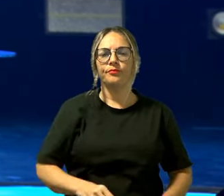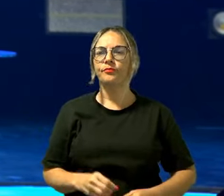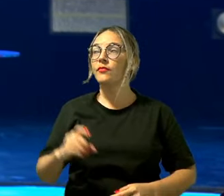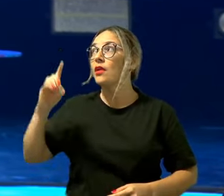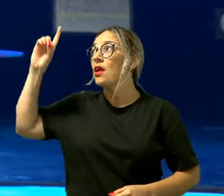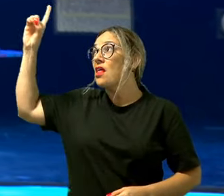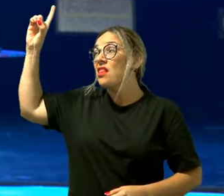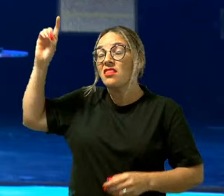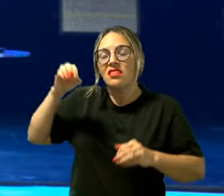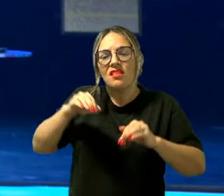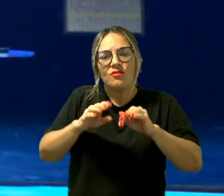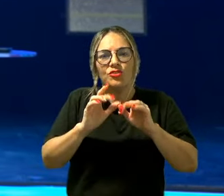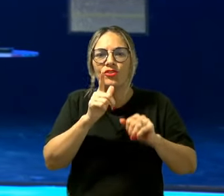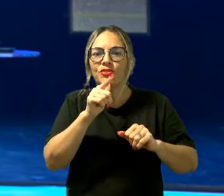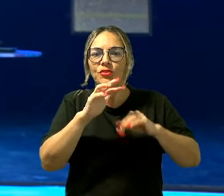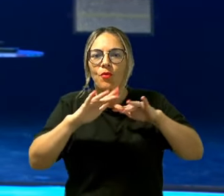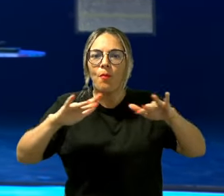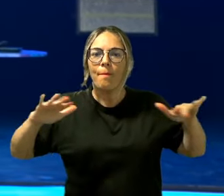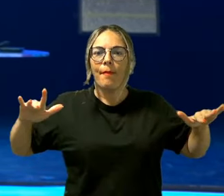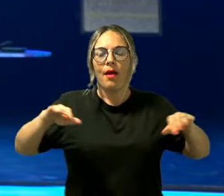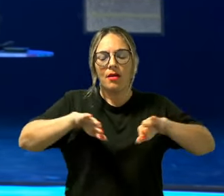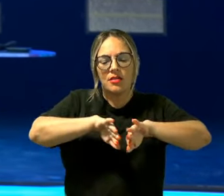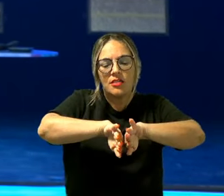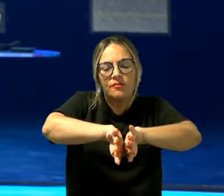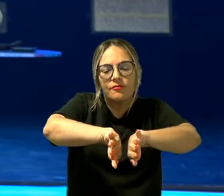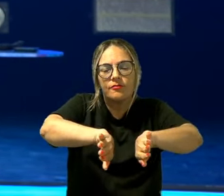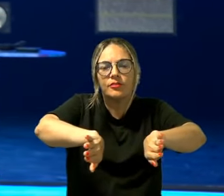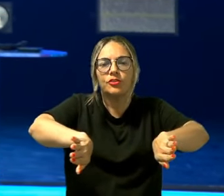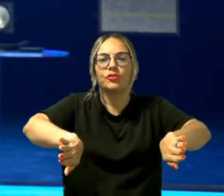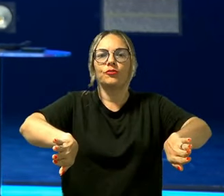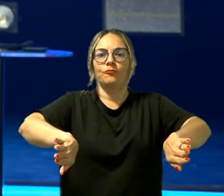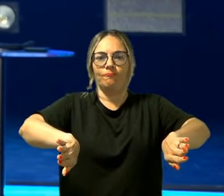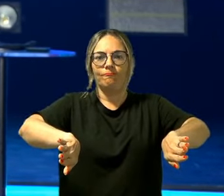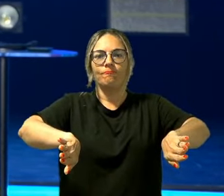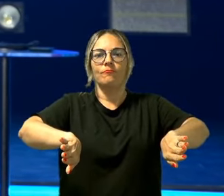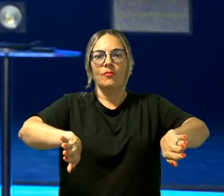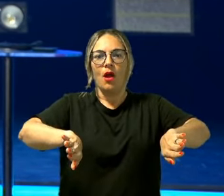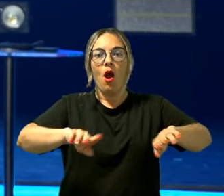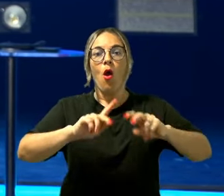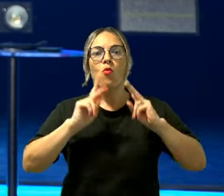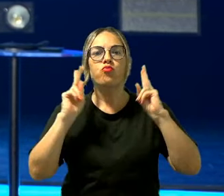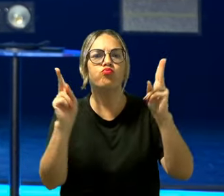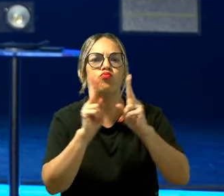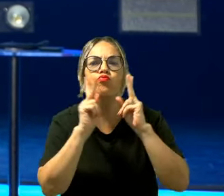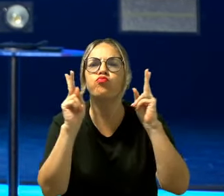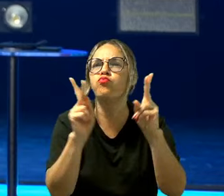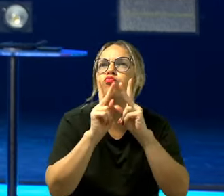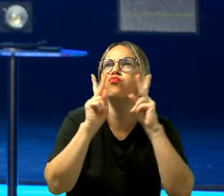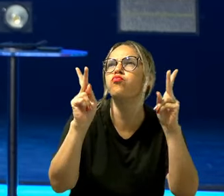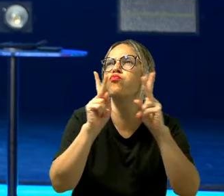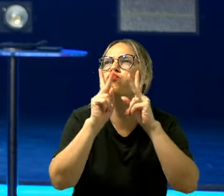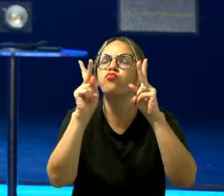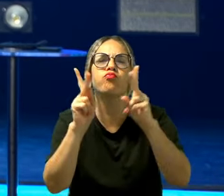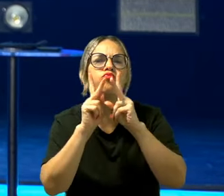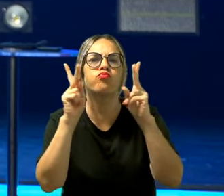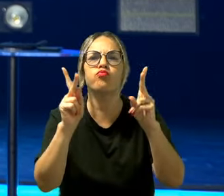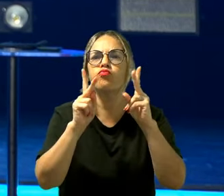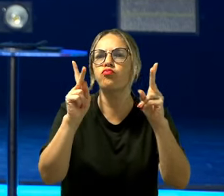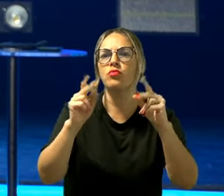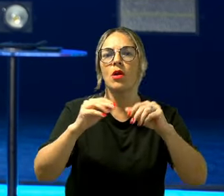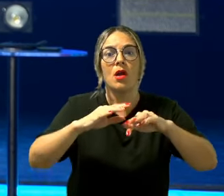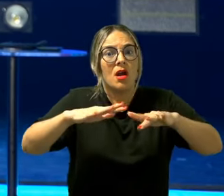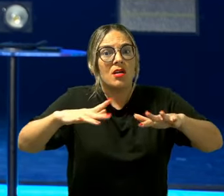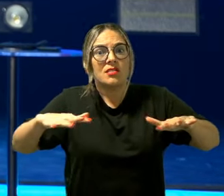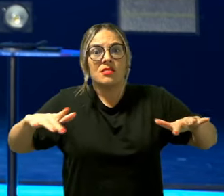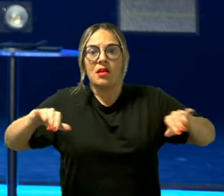mar e o tornou em terra seca, com um forte vento oriental que soprou toda aquela noite. Vamos continuar a leitura, versículo